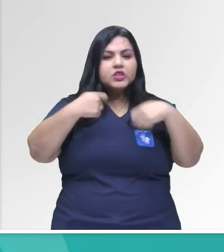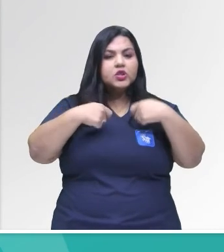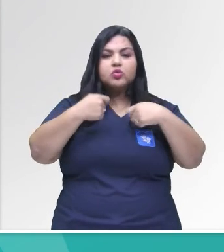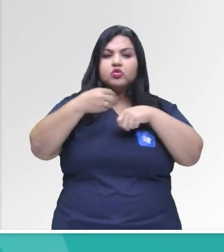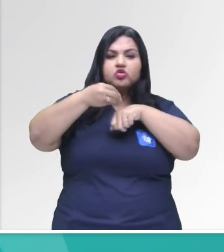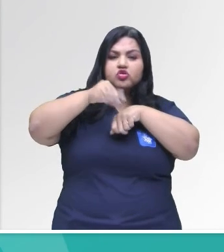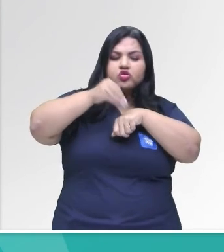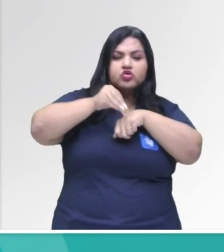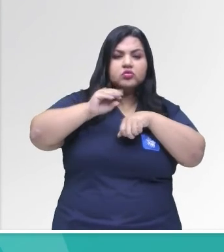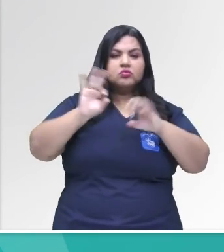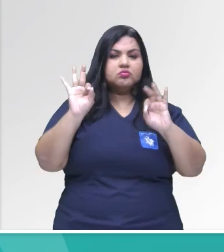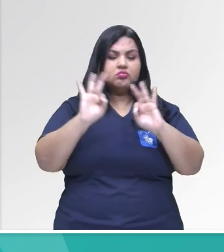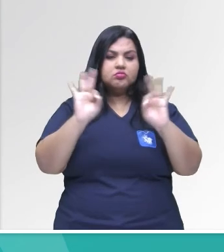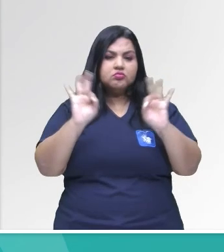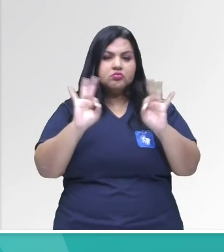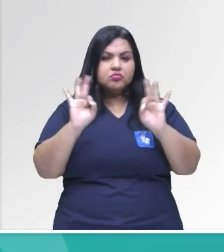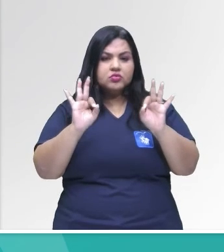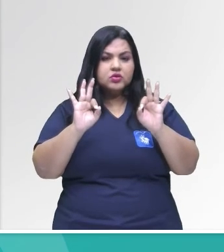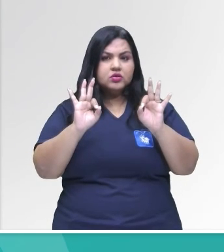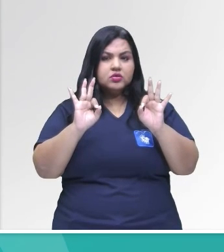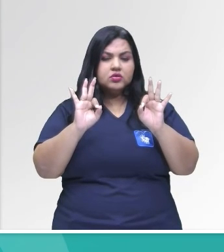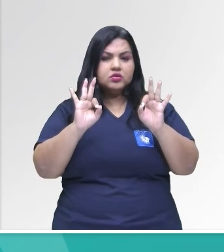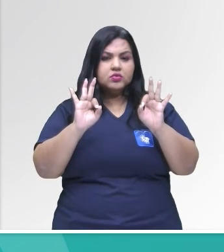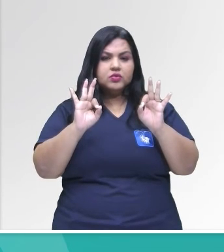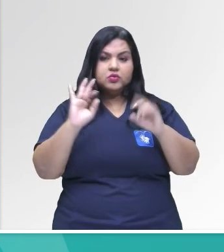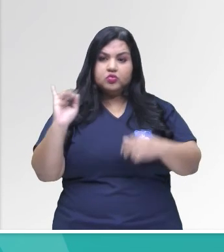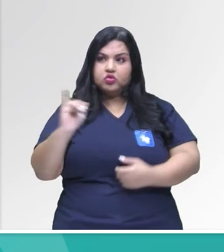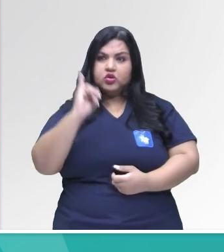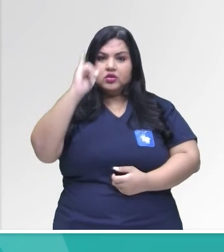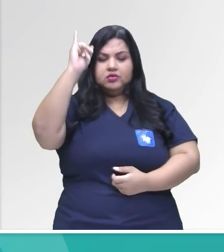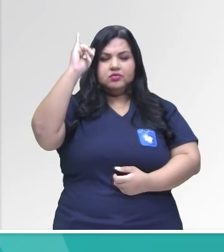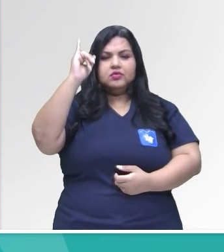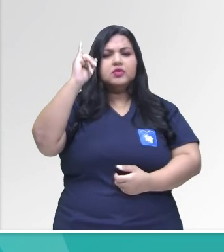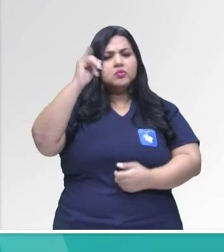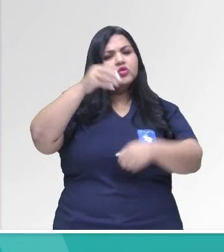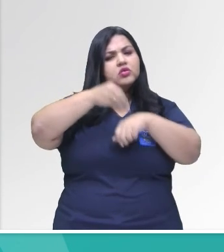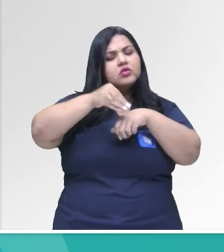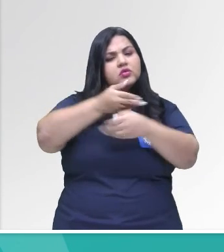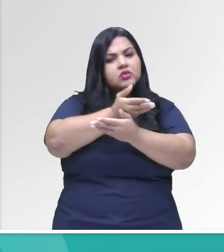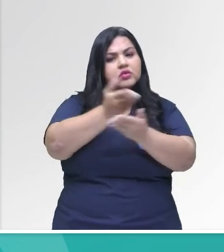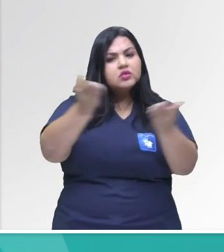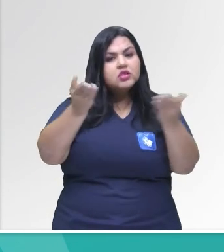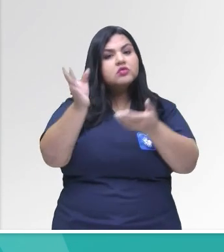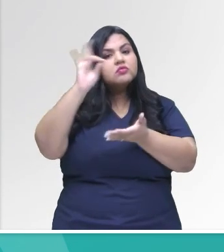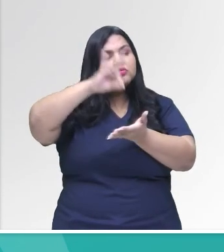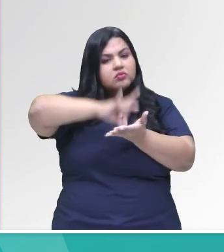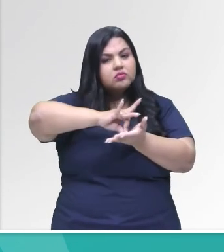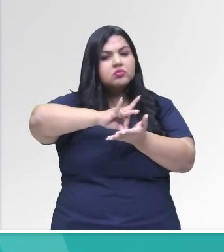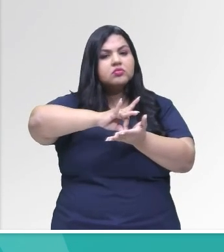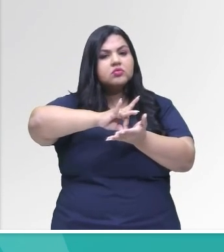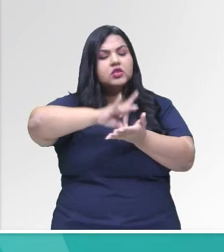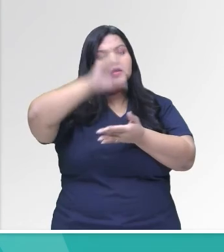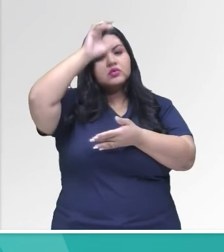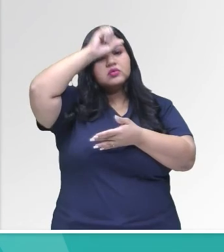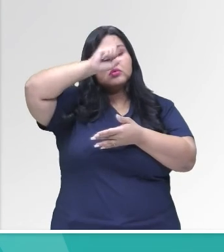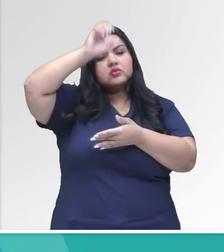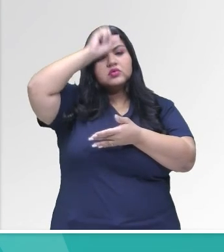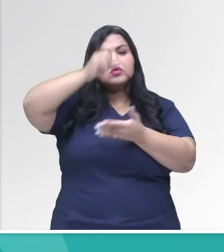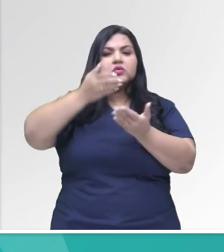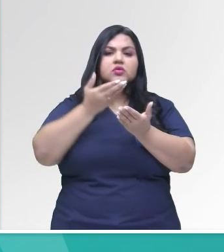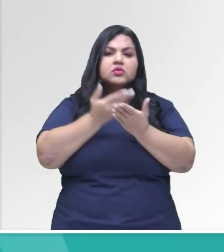dica assim excepcional para dar para vocês que possa ajudar. Vocês precisam realmente aprender,